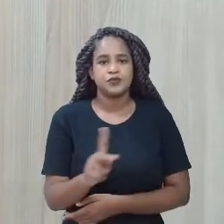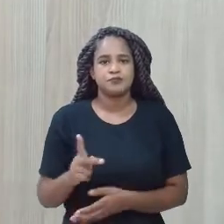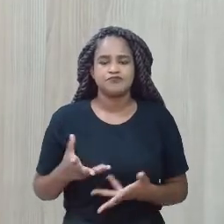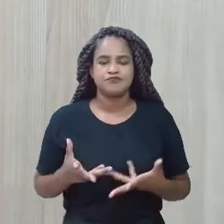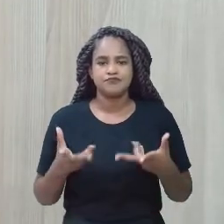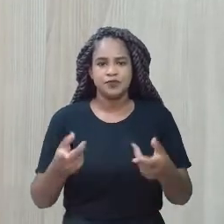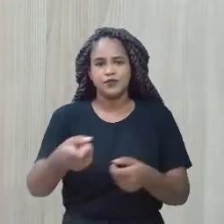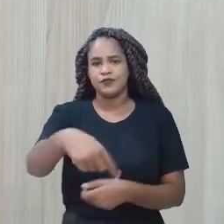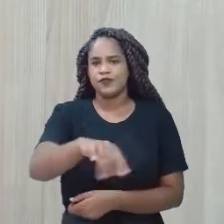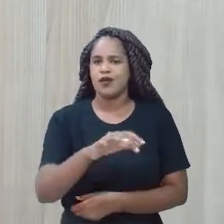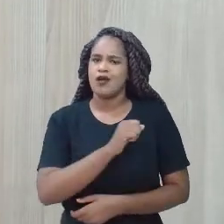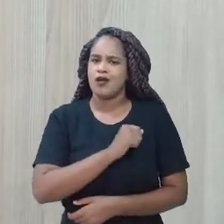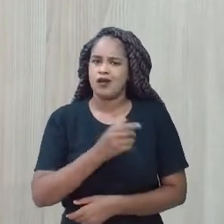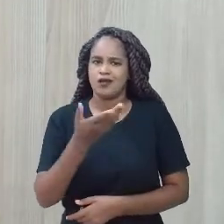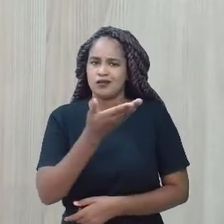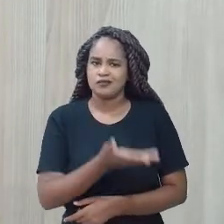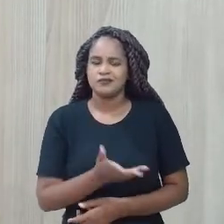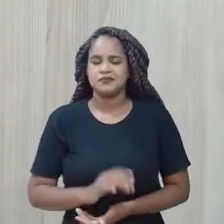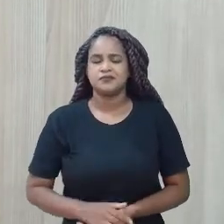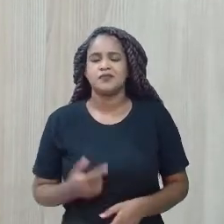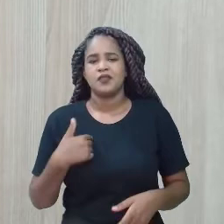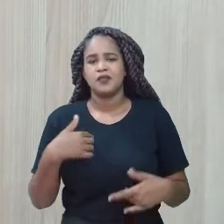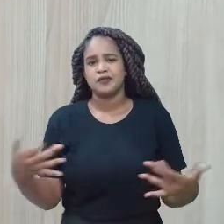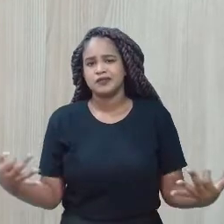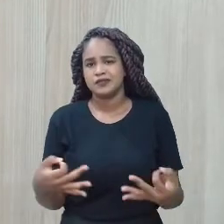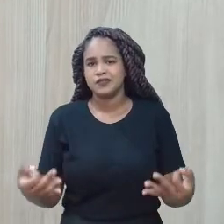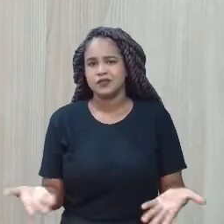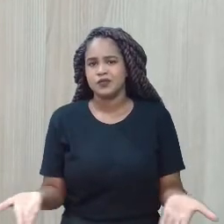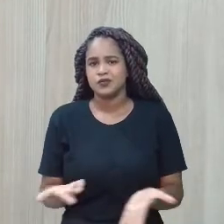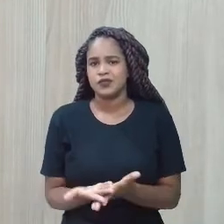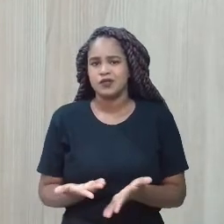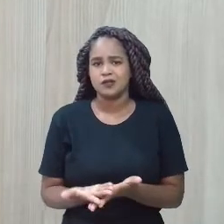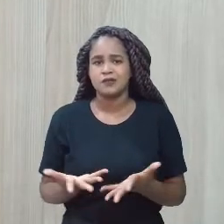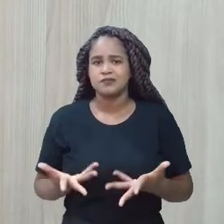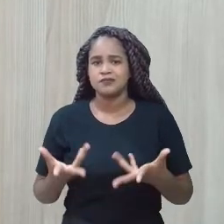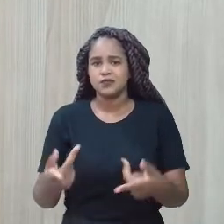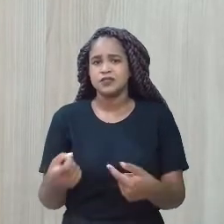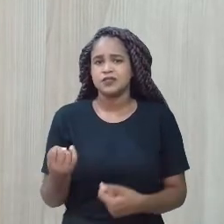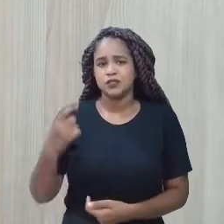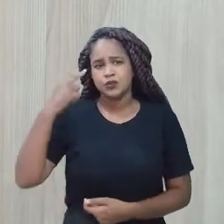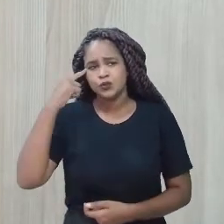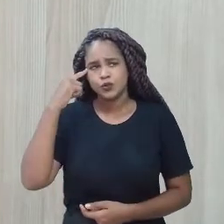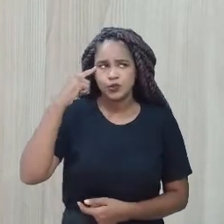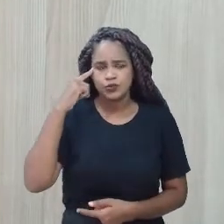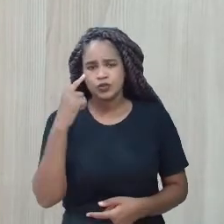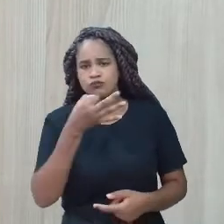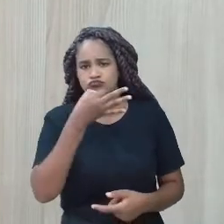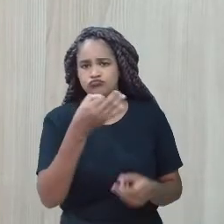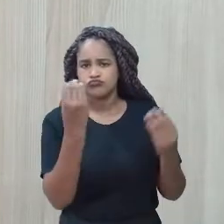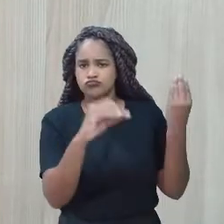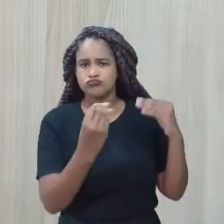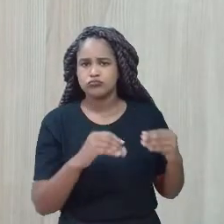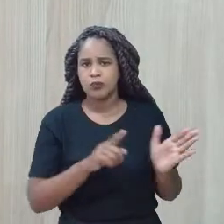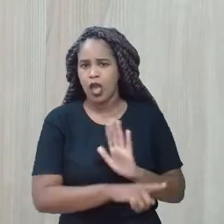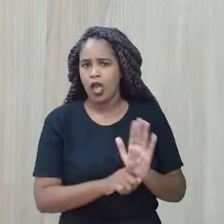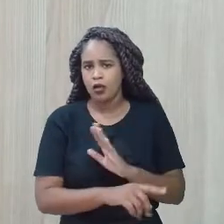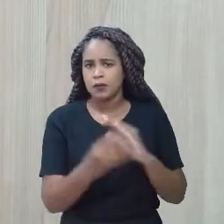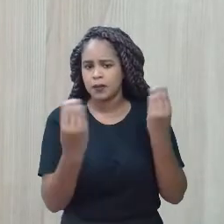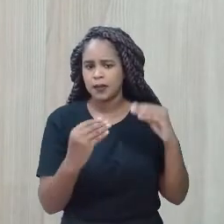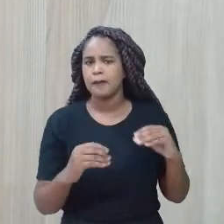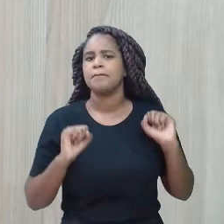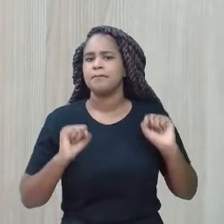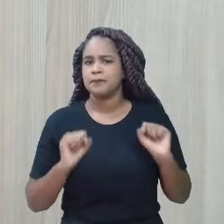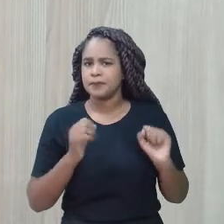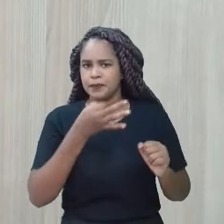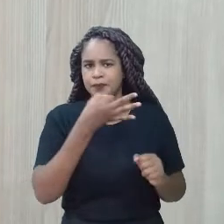vocês adoram, e eu tenho certeza que a aula de hoje vai ser incrível. Qualquer dúvida, qualquer comentário, qualquer pergunta, joguem